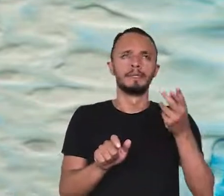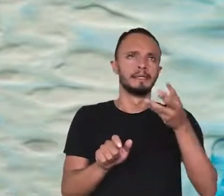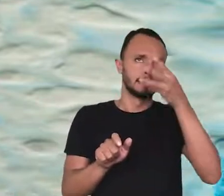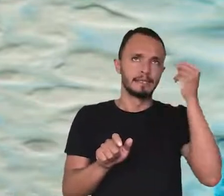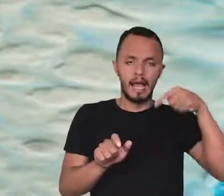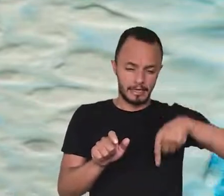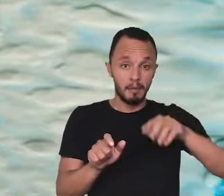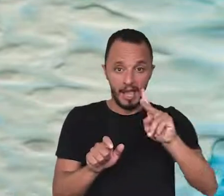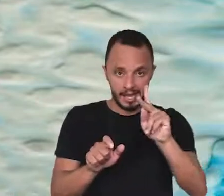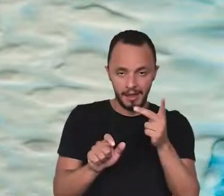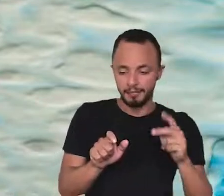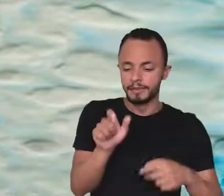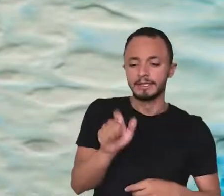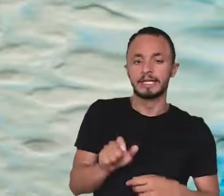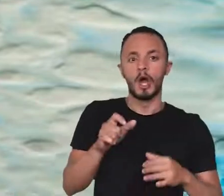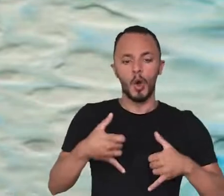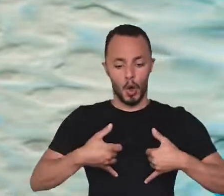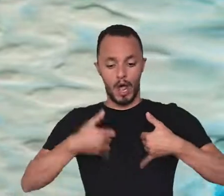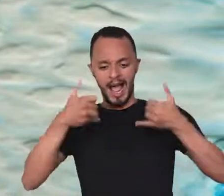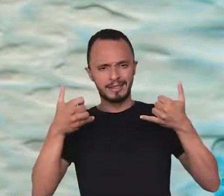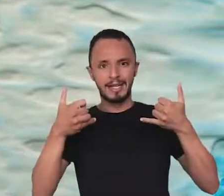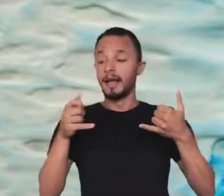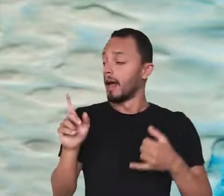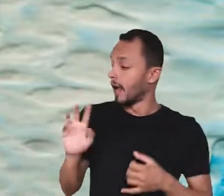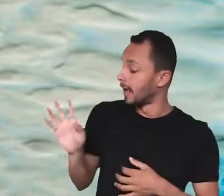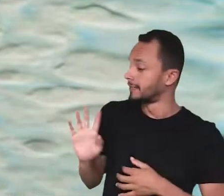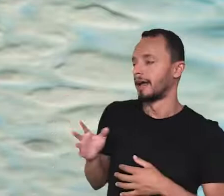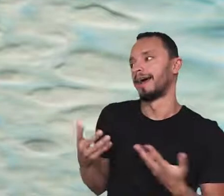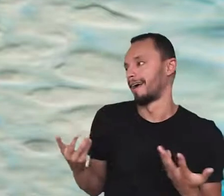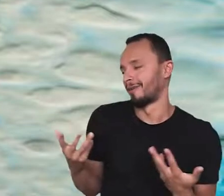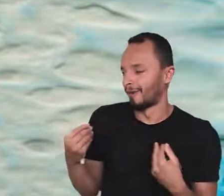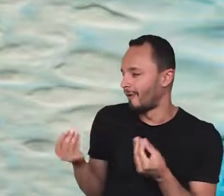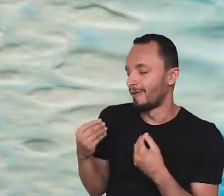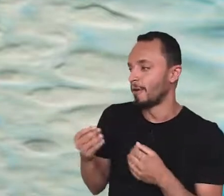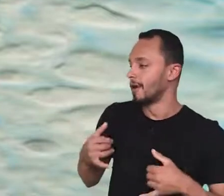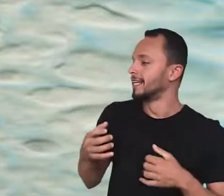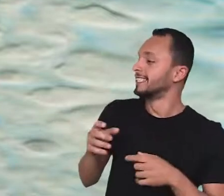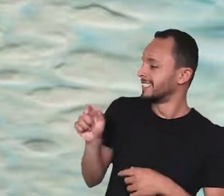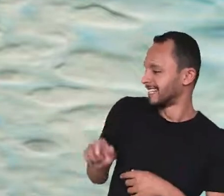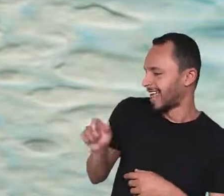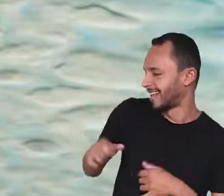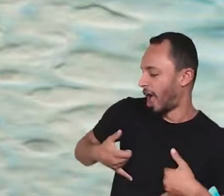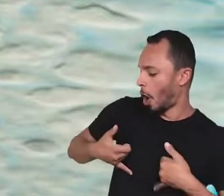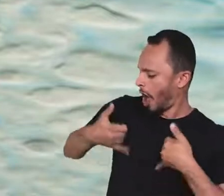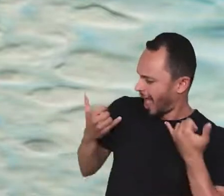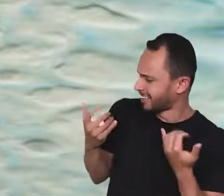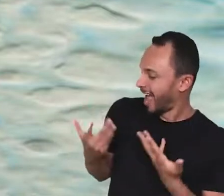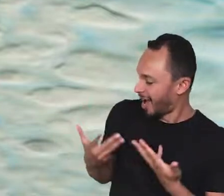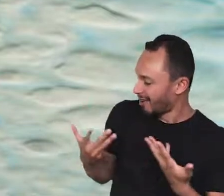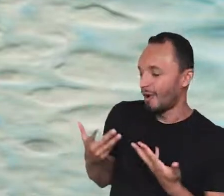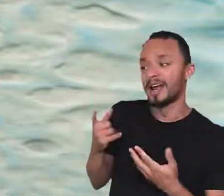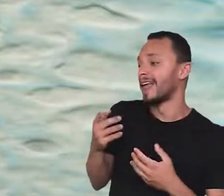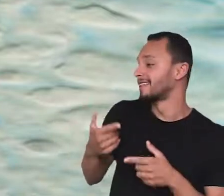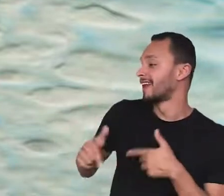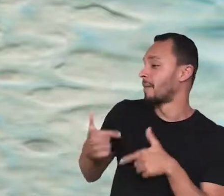mulher. De onde mais? Cidadã... Cidadã honrada? Ah, pronto. Agora quem trabalha na Guaicuruza e na Afonso Pena é mulher honrada agora?